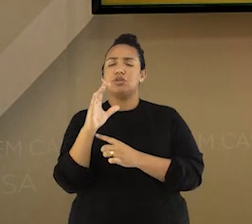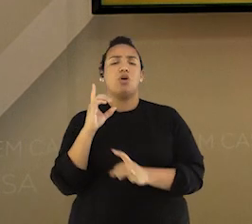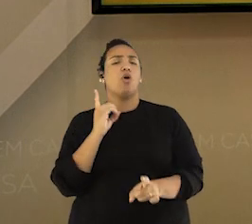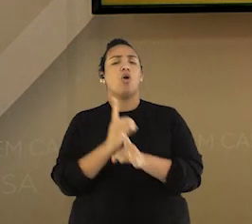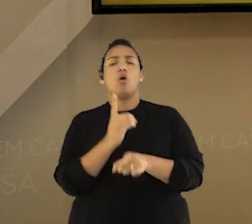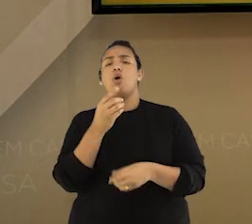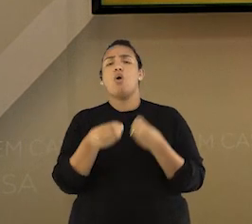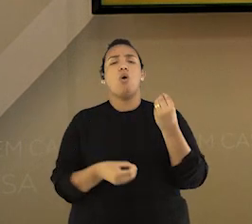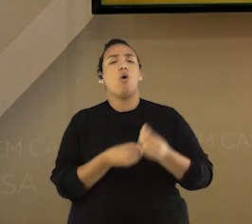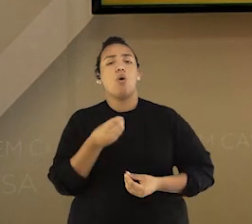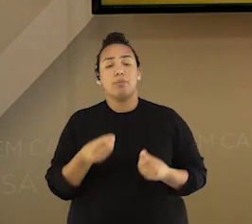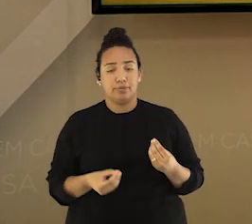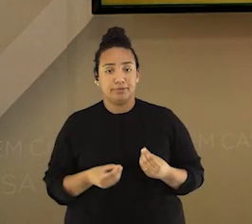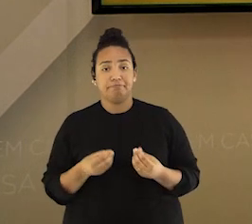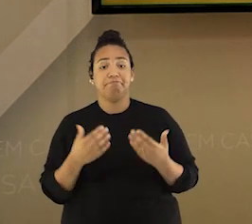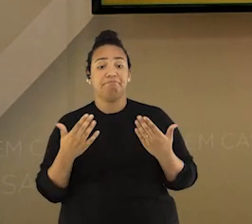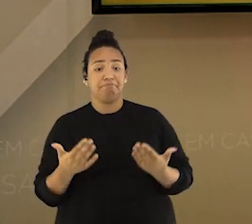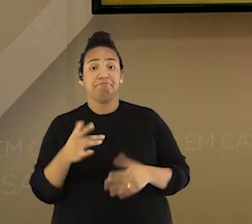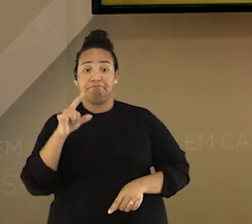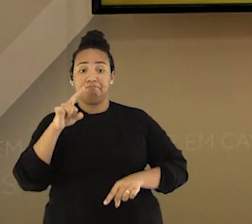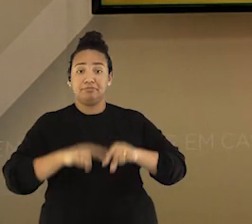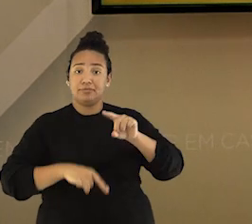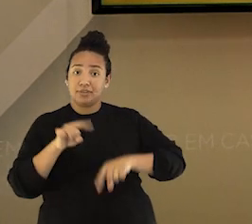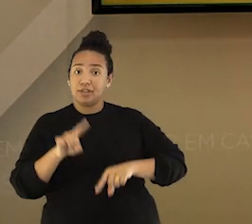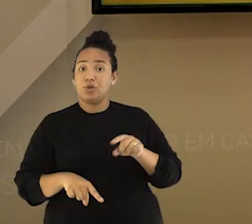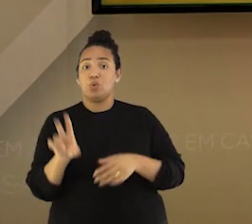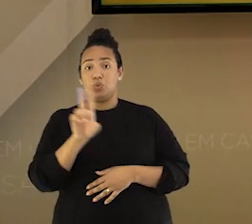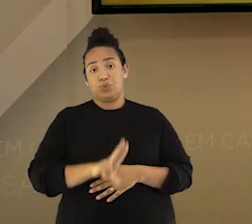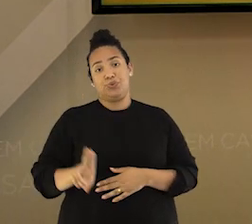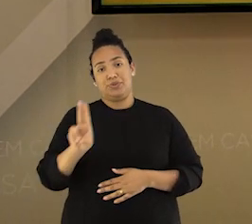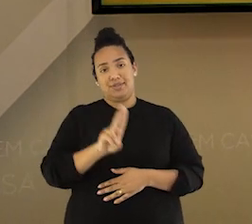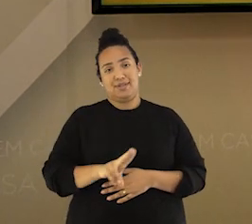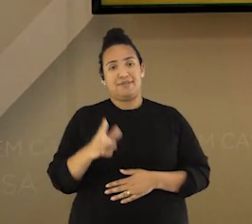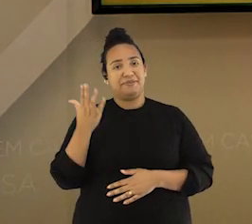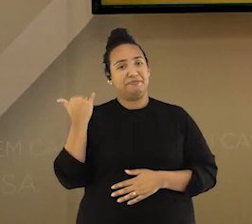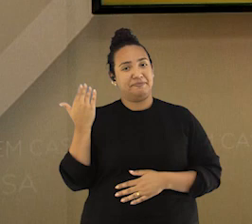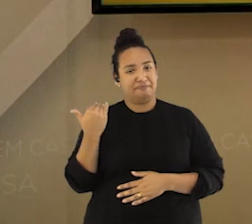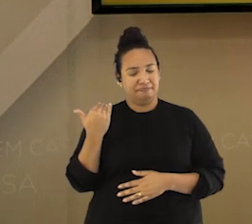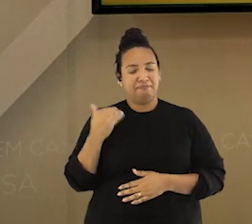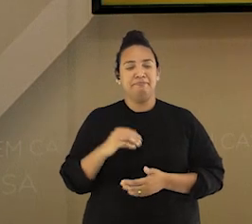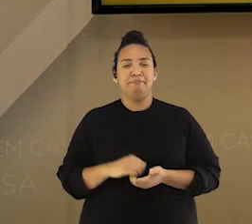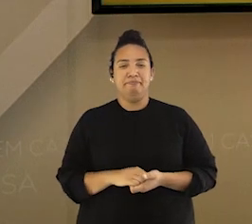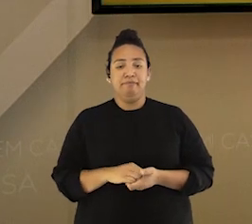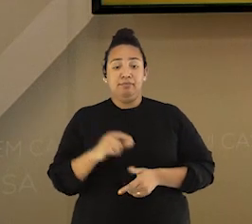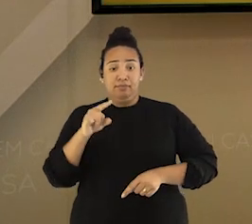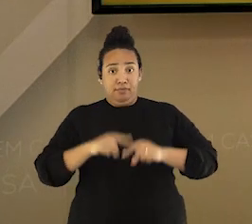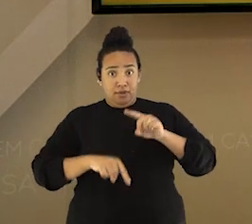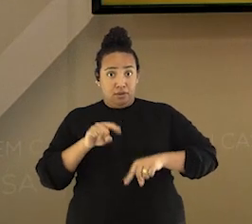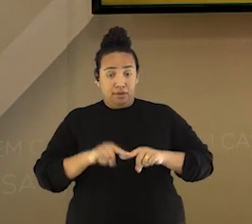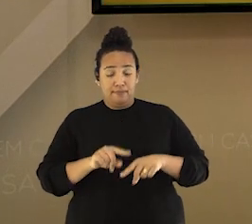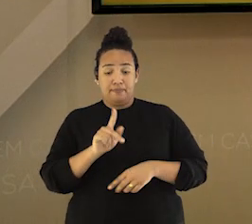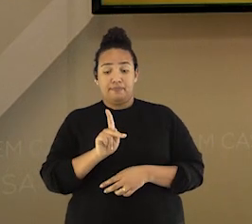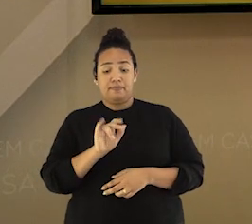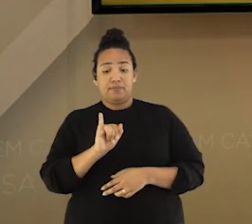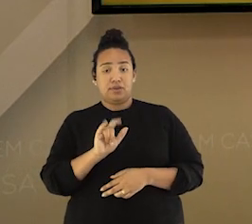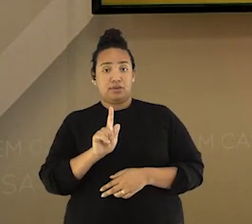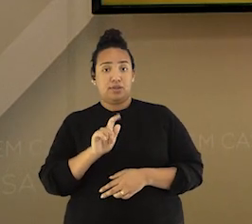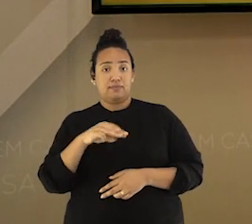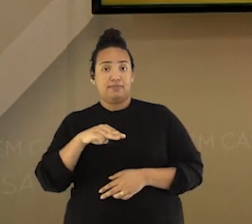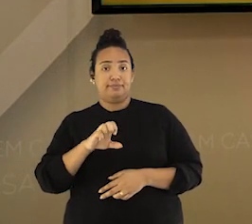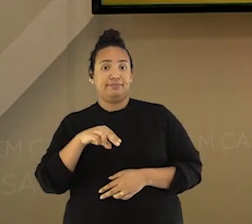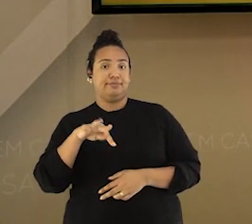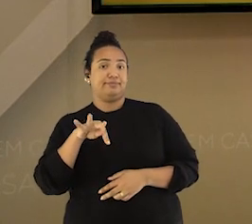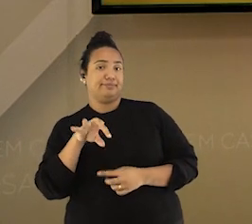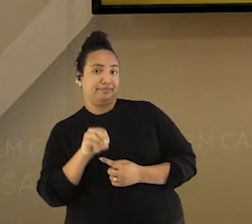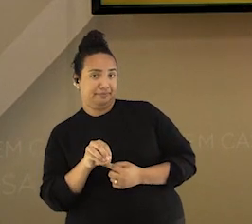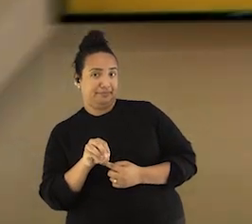nessas ações? Nos materiais utilizados, ou seja, nos pigmentos usados como matéria-prima para